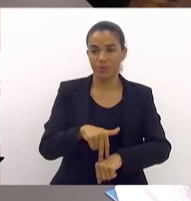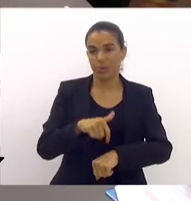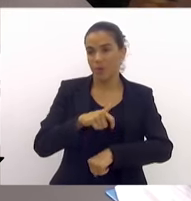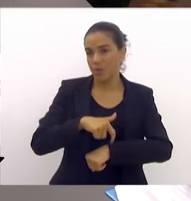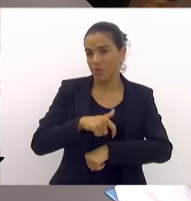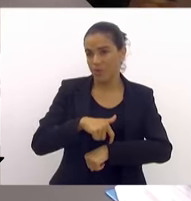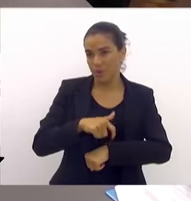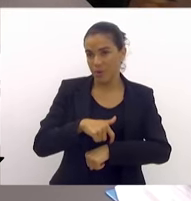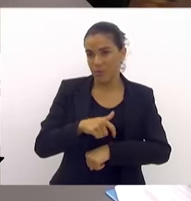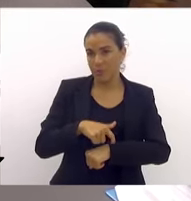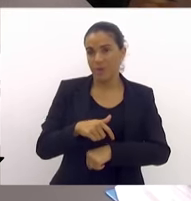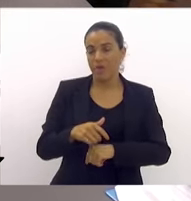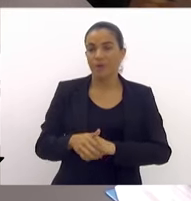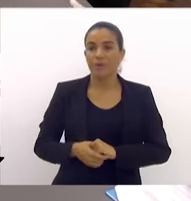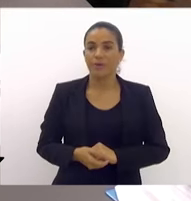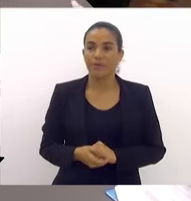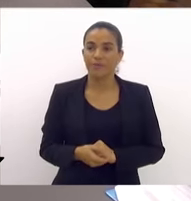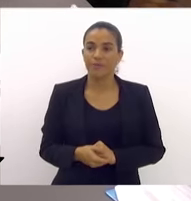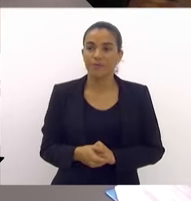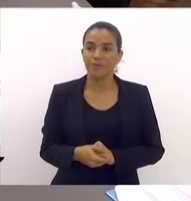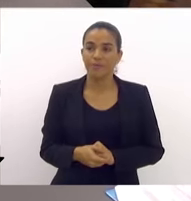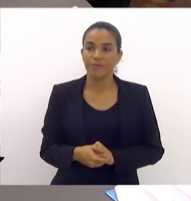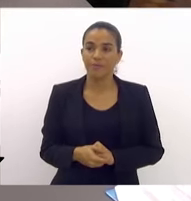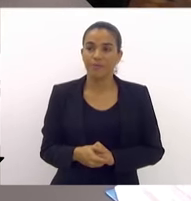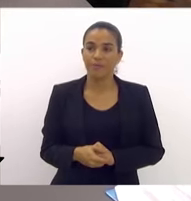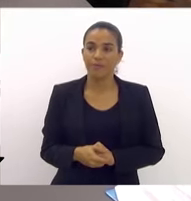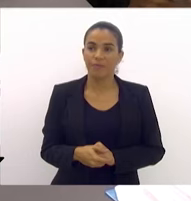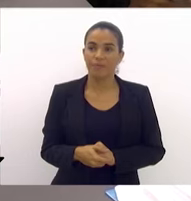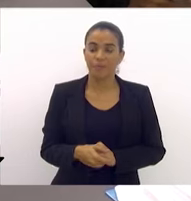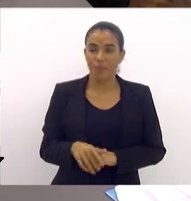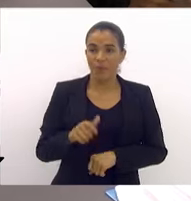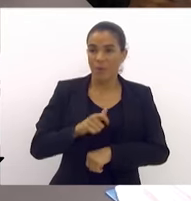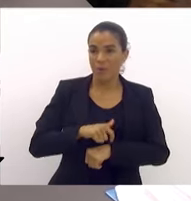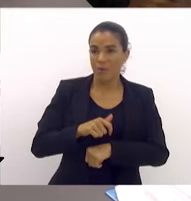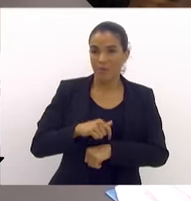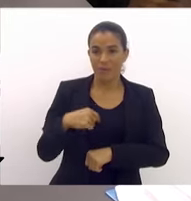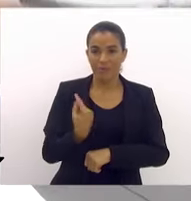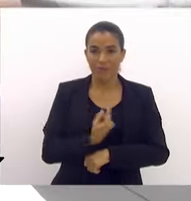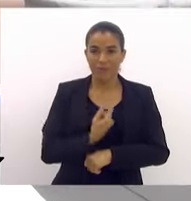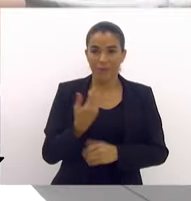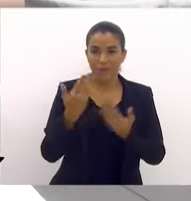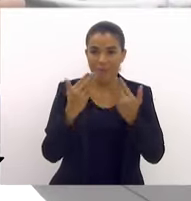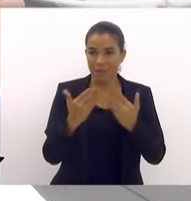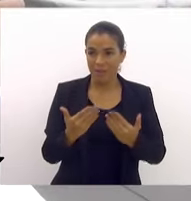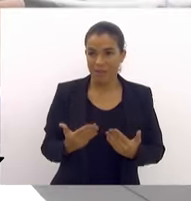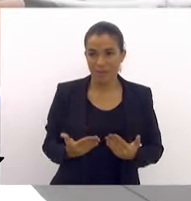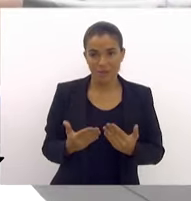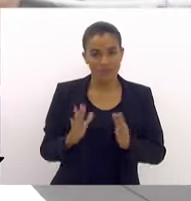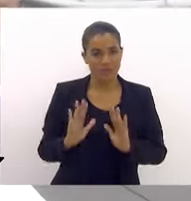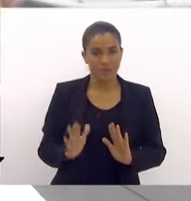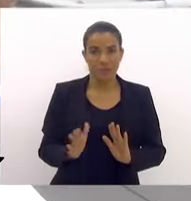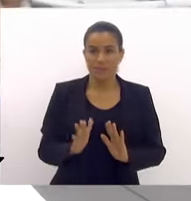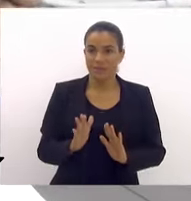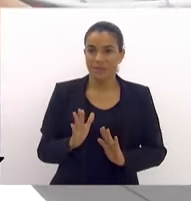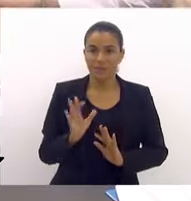Da, desvio a gente vai de analisar. Finalidade. O desvio no momento da finalidade. Que a gente for analisar, ele já tem que ter saneado isso antes.